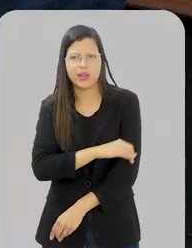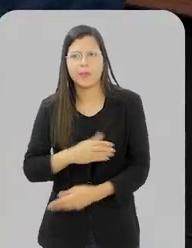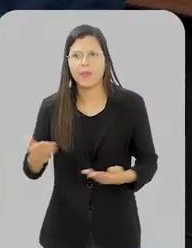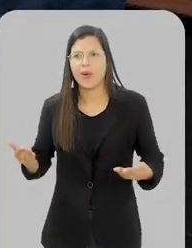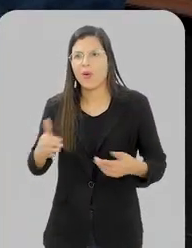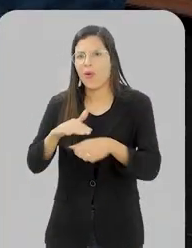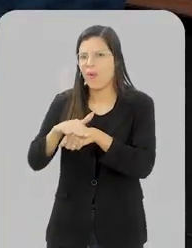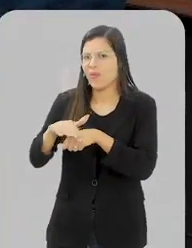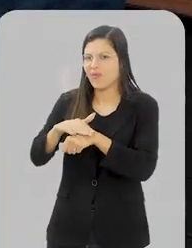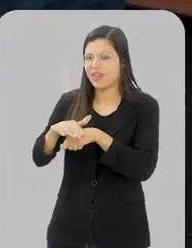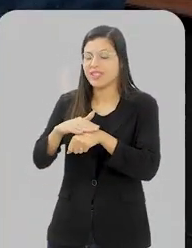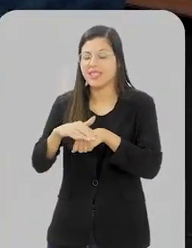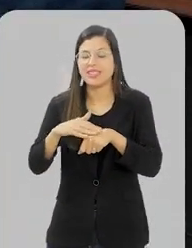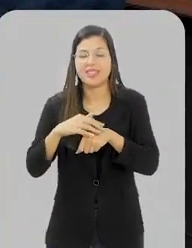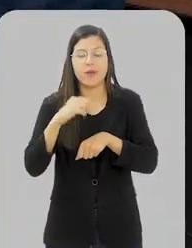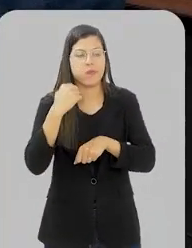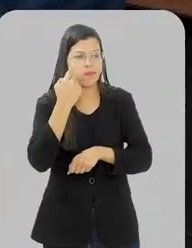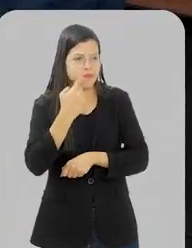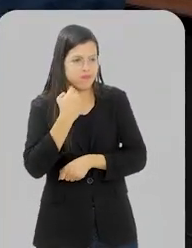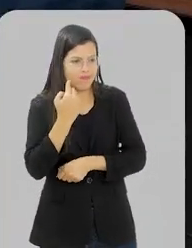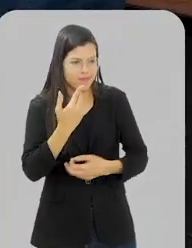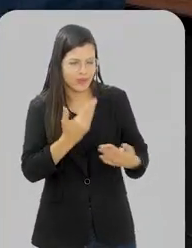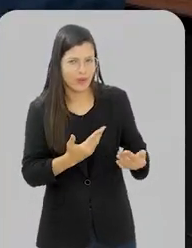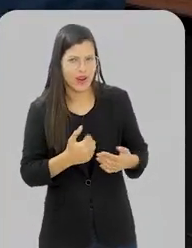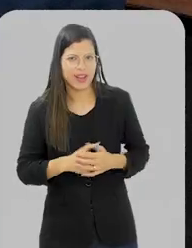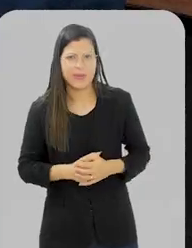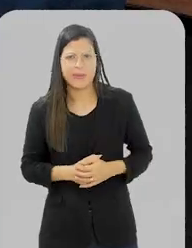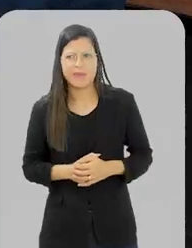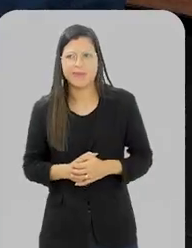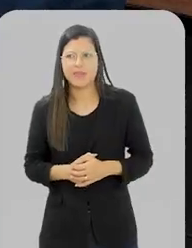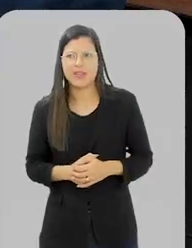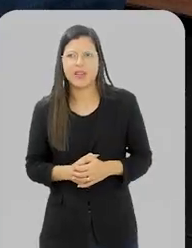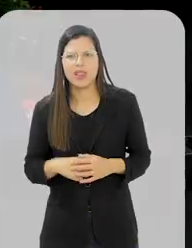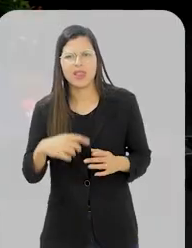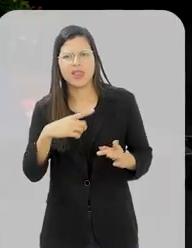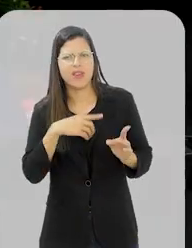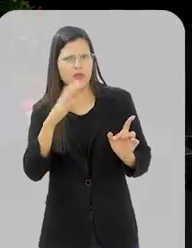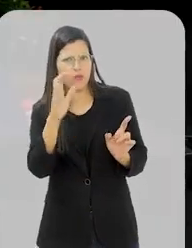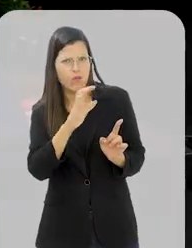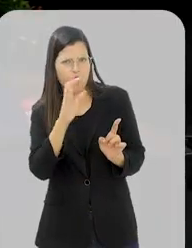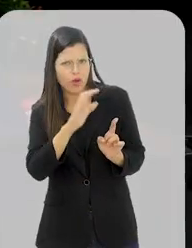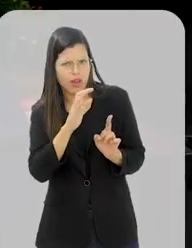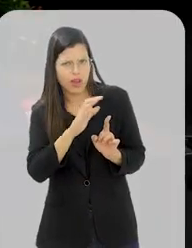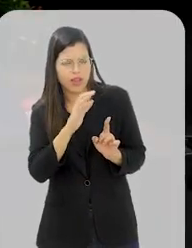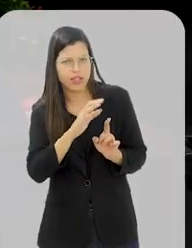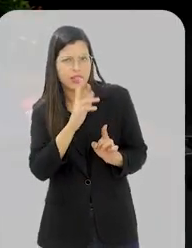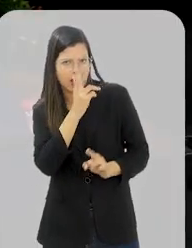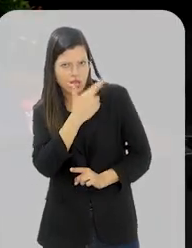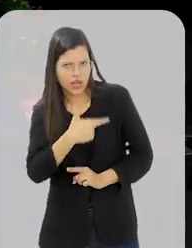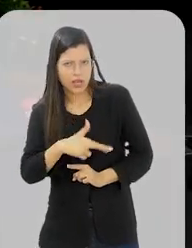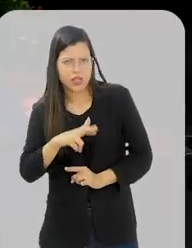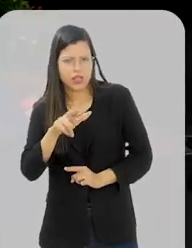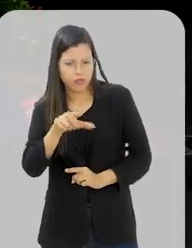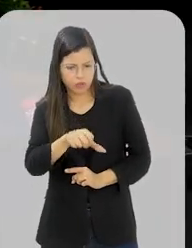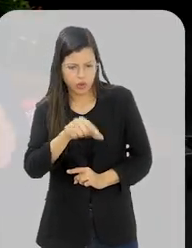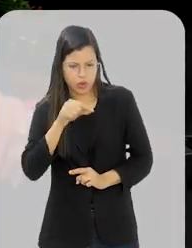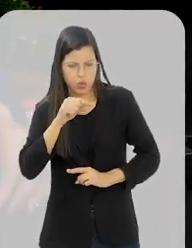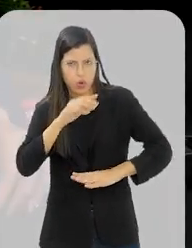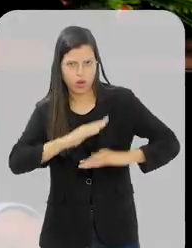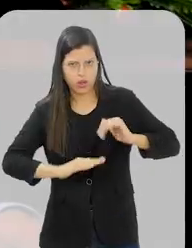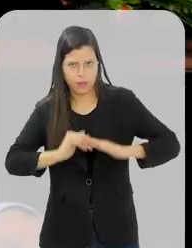quero conversar com o advogado teve influência a sua religião na escolha da sua